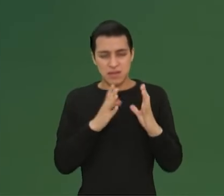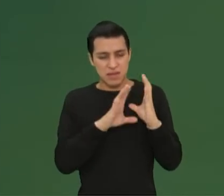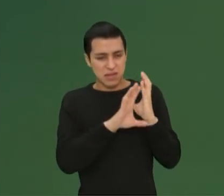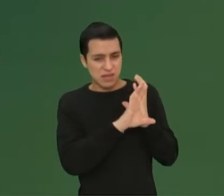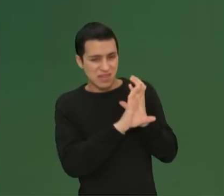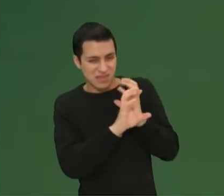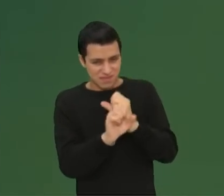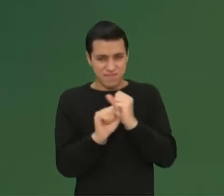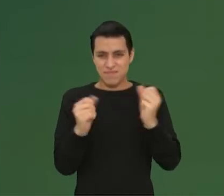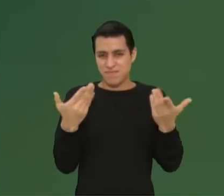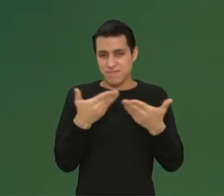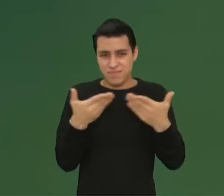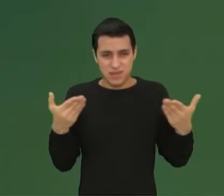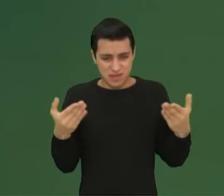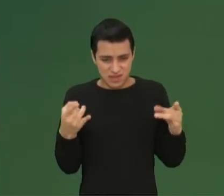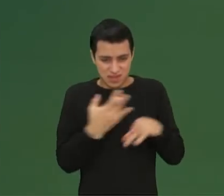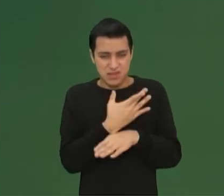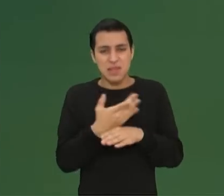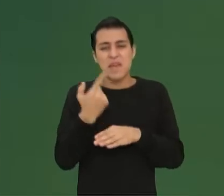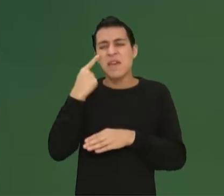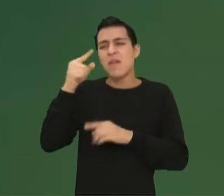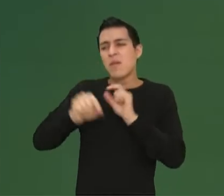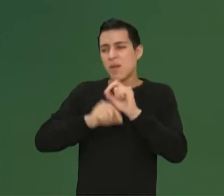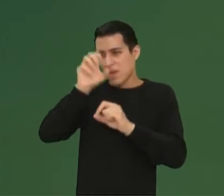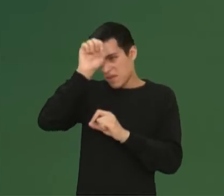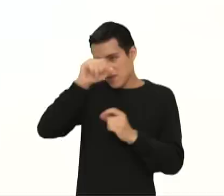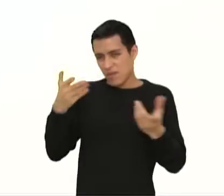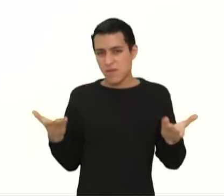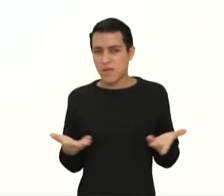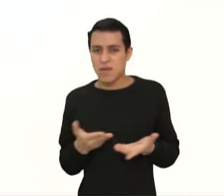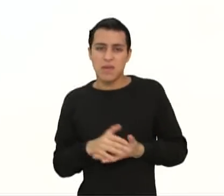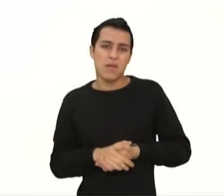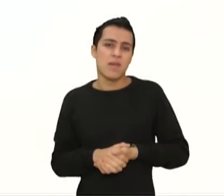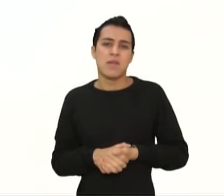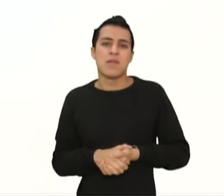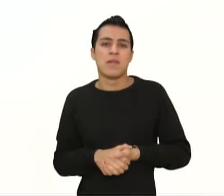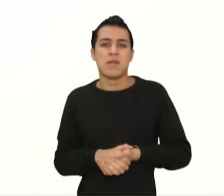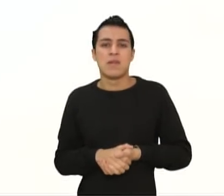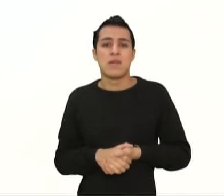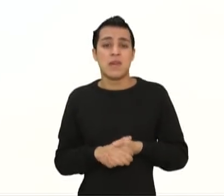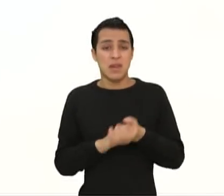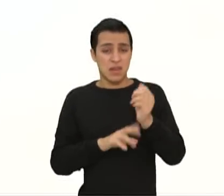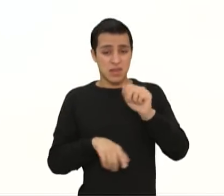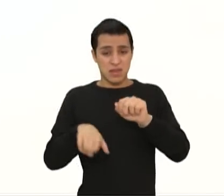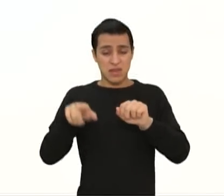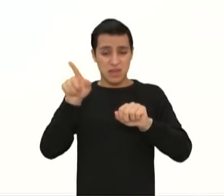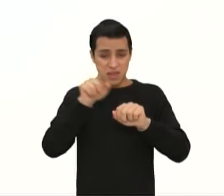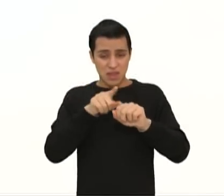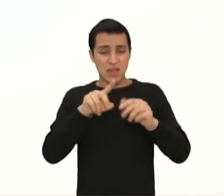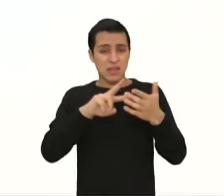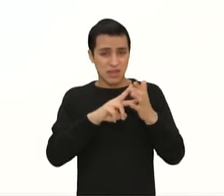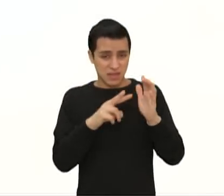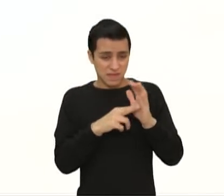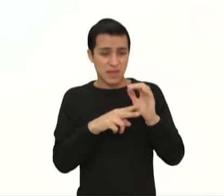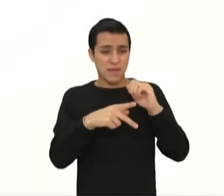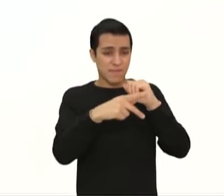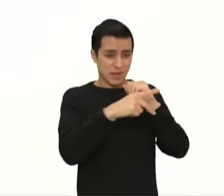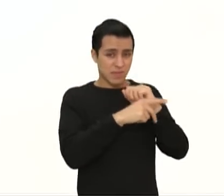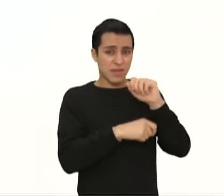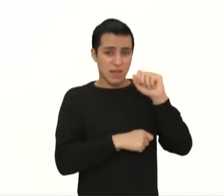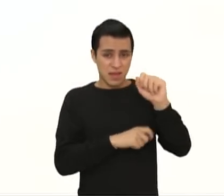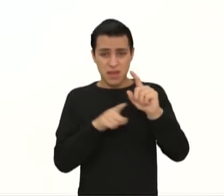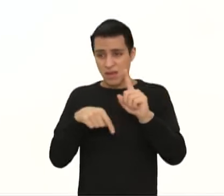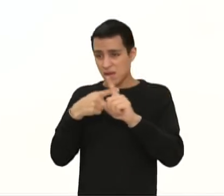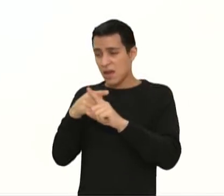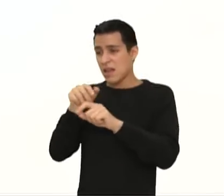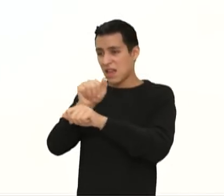Chegamos ao final da nossa aula, confira o que aprendemos hoje. Crase, fusão da preposição a com